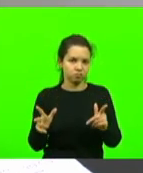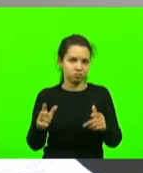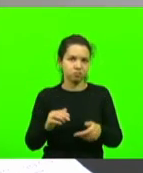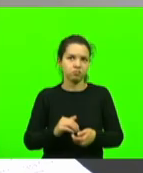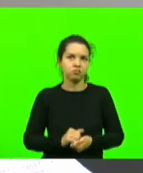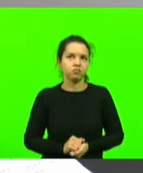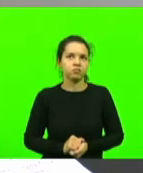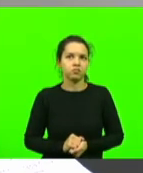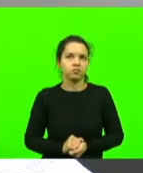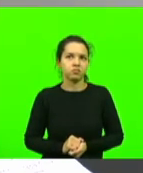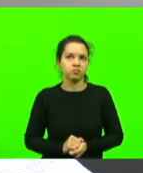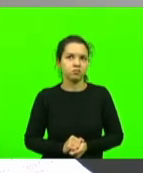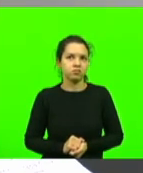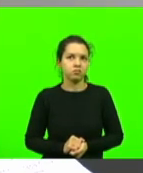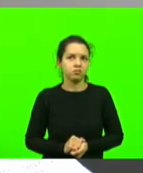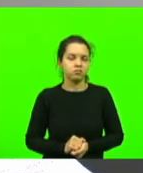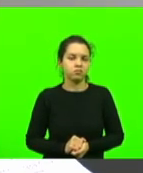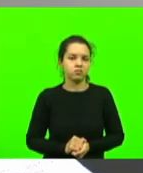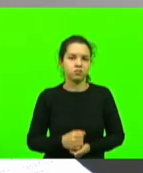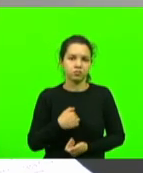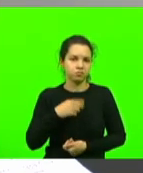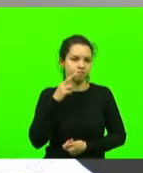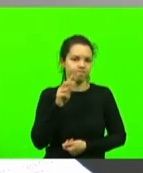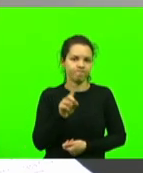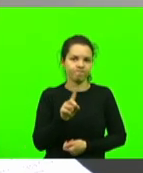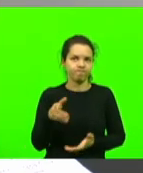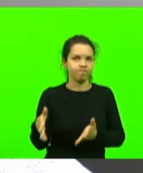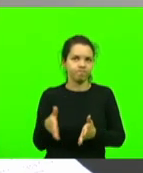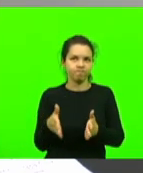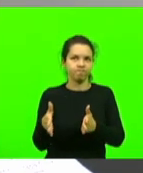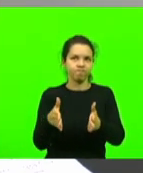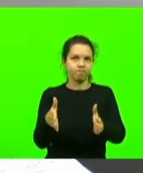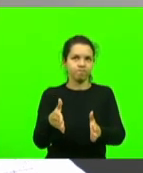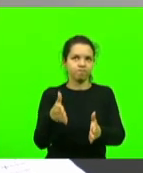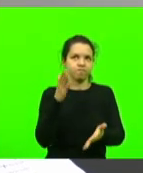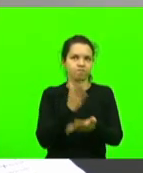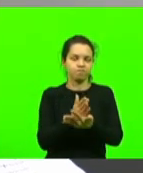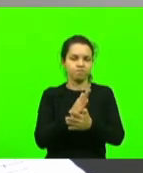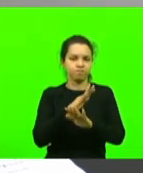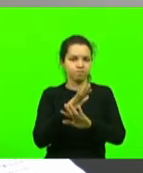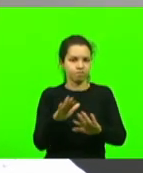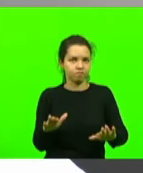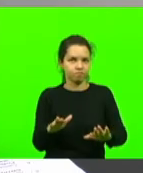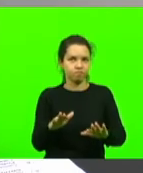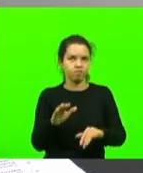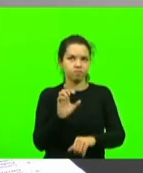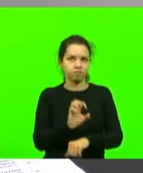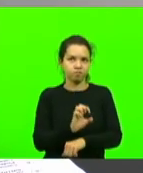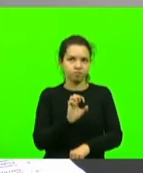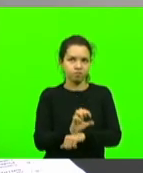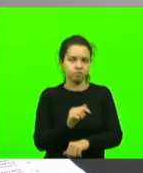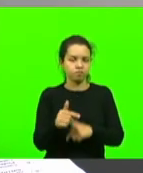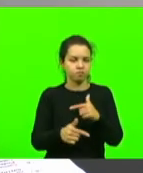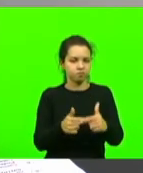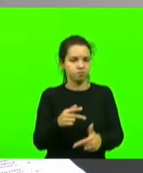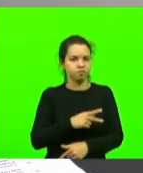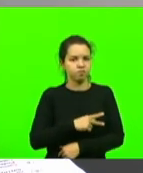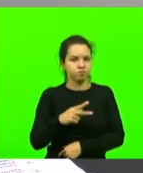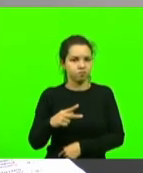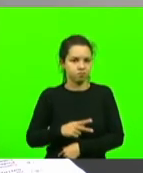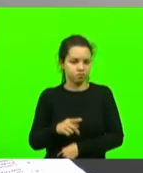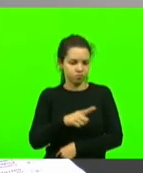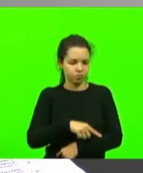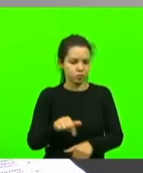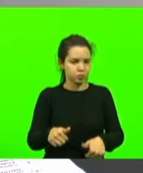eu não vejo que que o caminho seja acabar como o Estado e com o serviço público para a